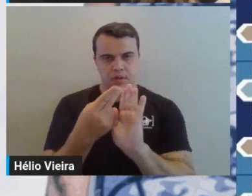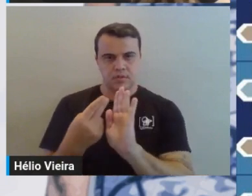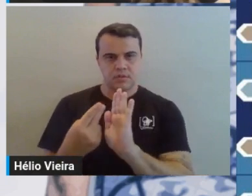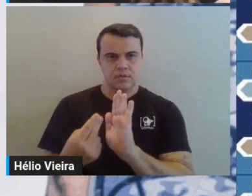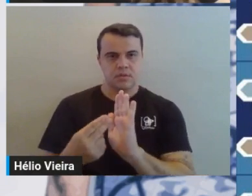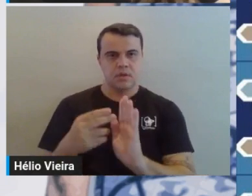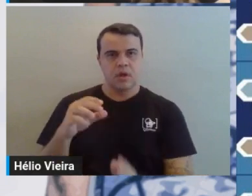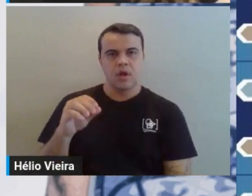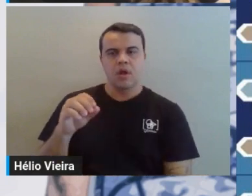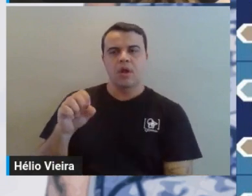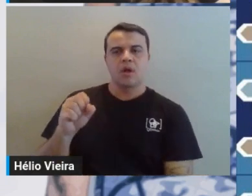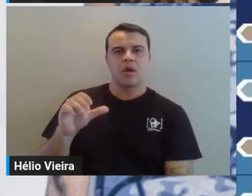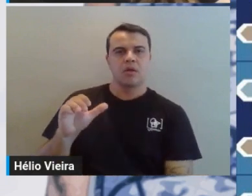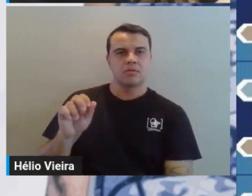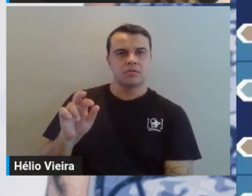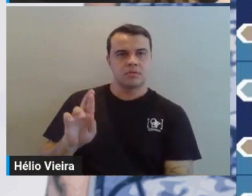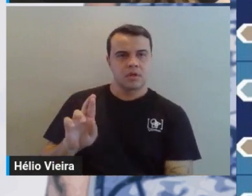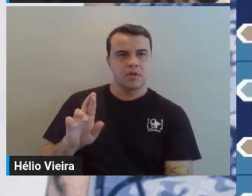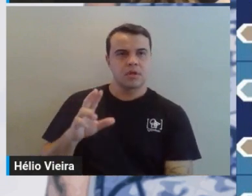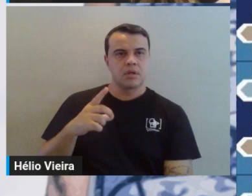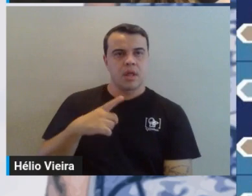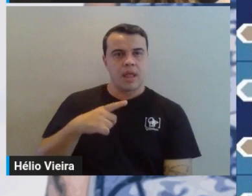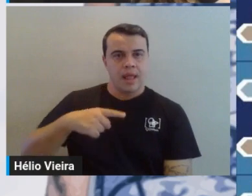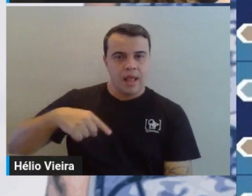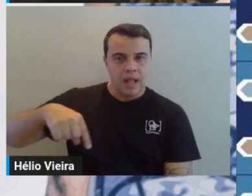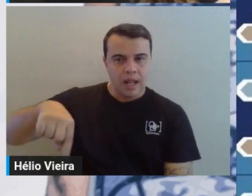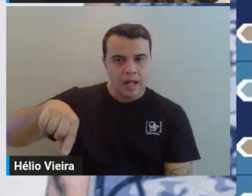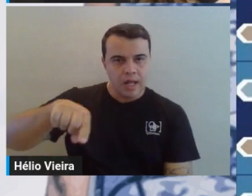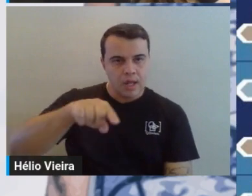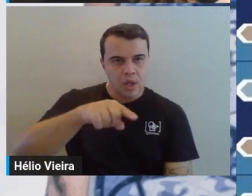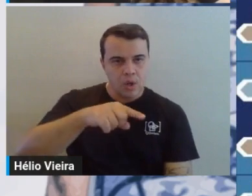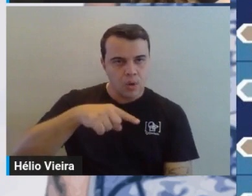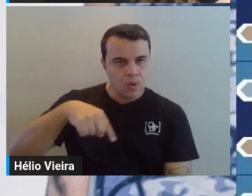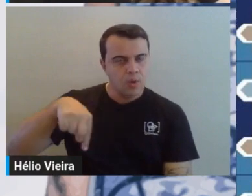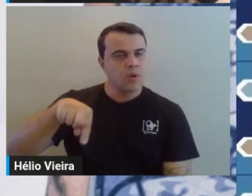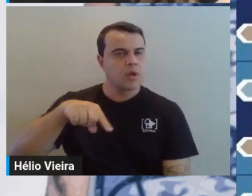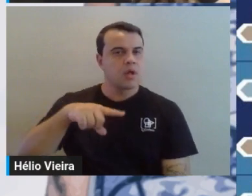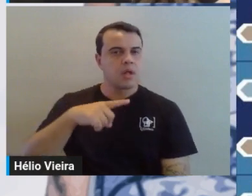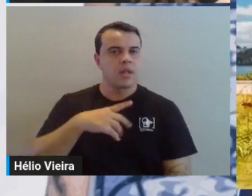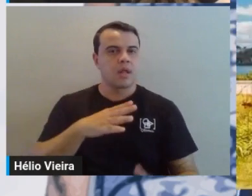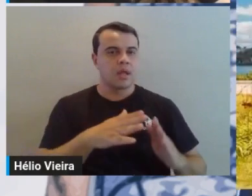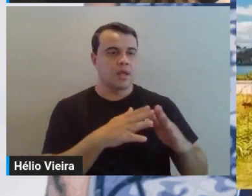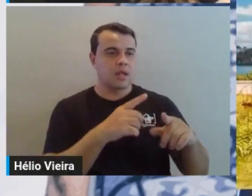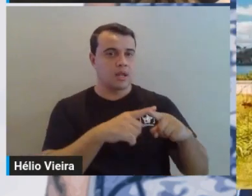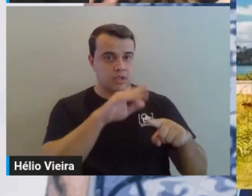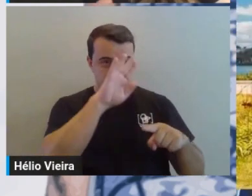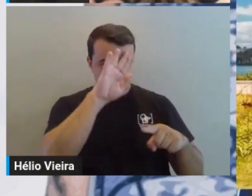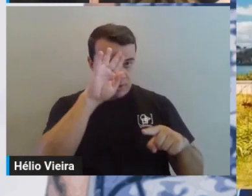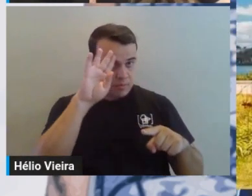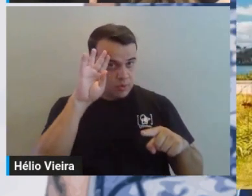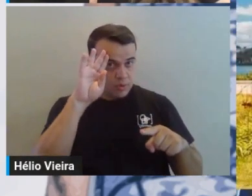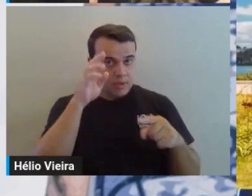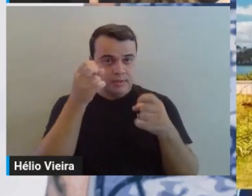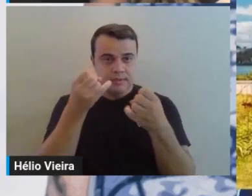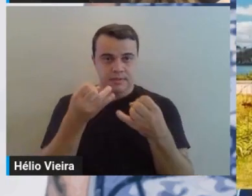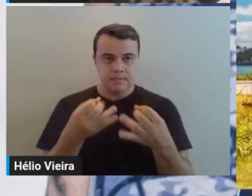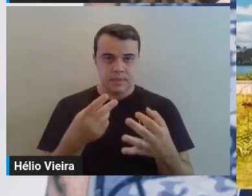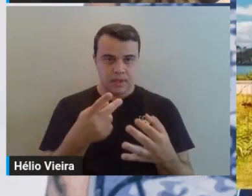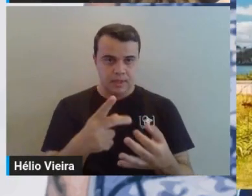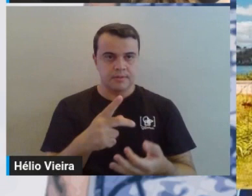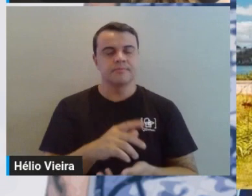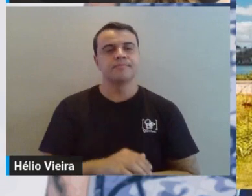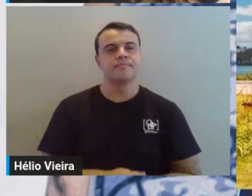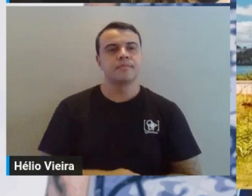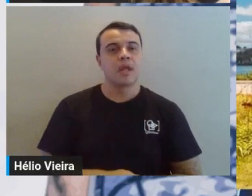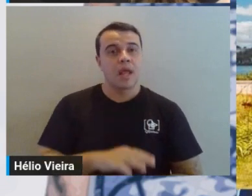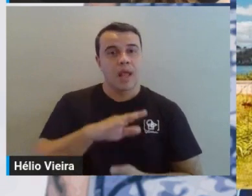Oscar Niemeyer, né, da Lagoa. Então, a gente destaca aqui a Igrejinha da Pampulha. Então, vamos começar por ela.